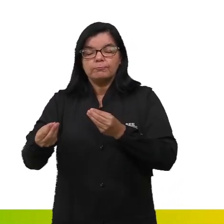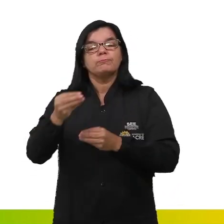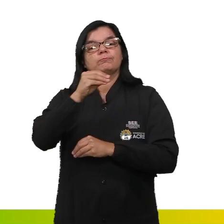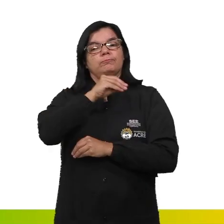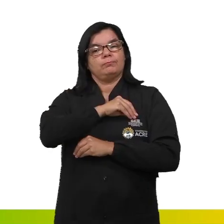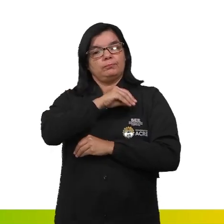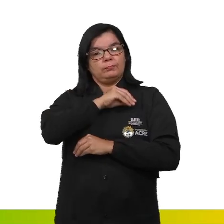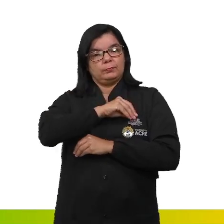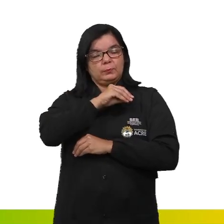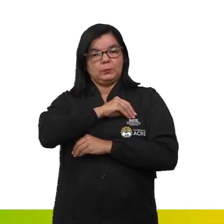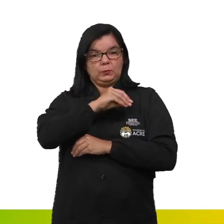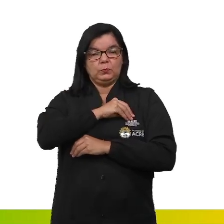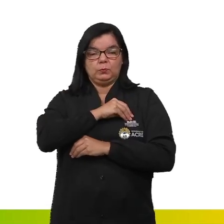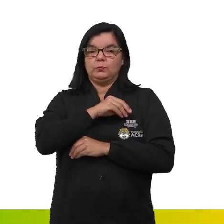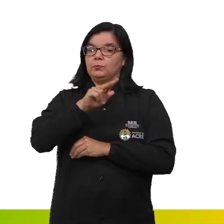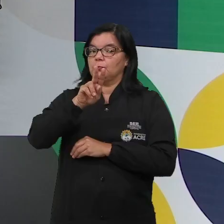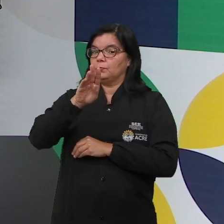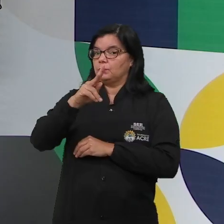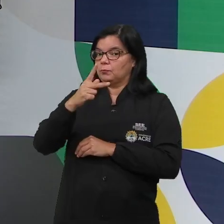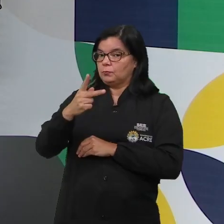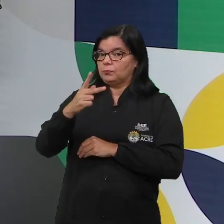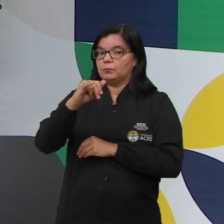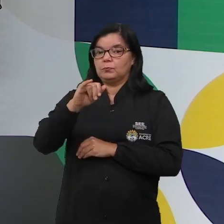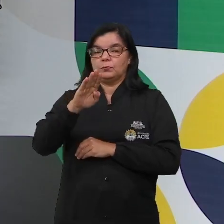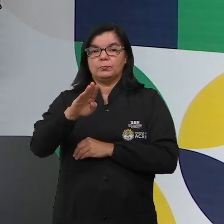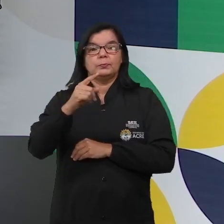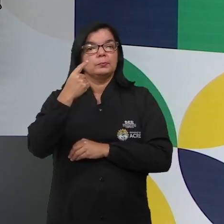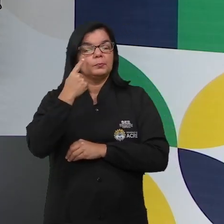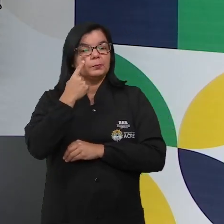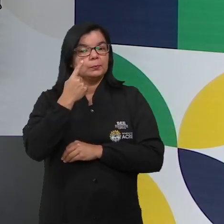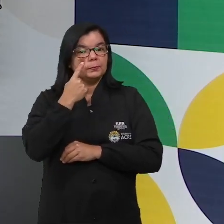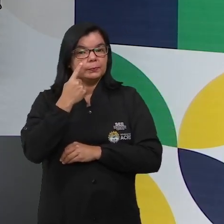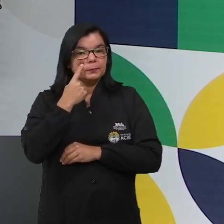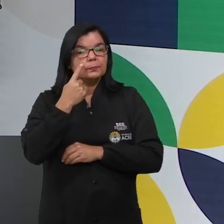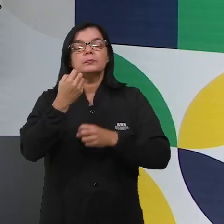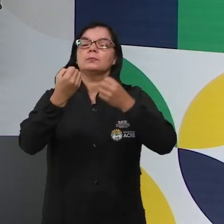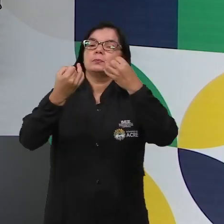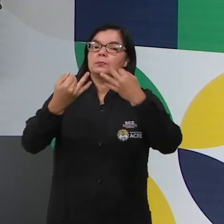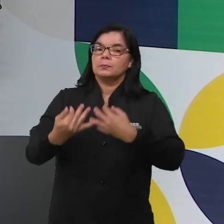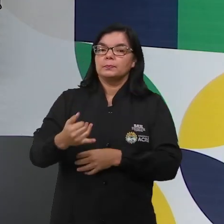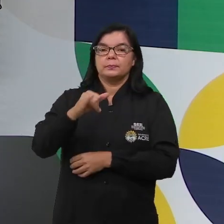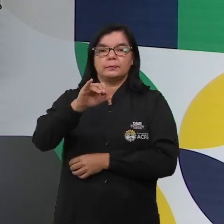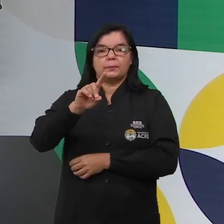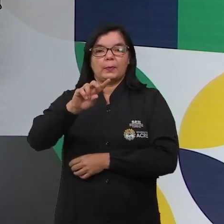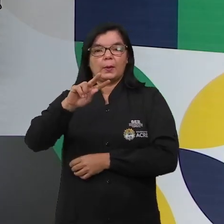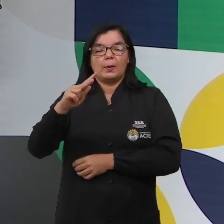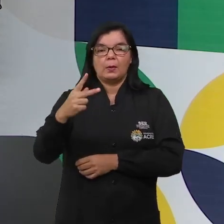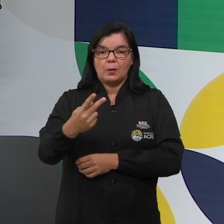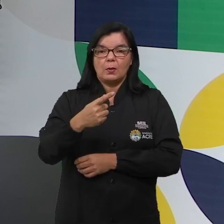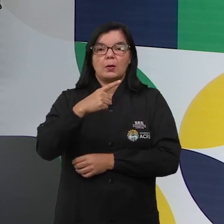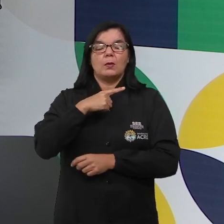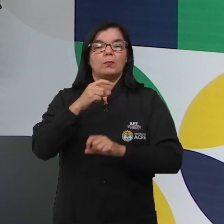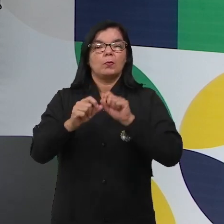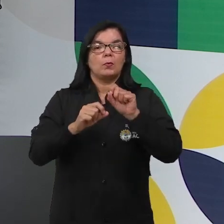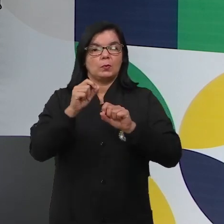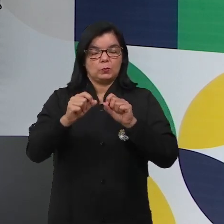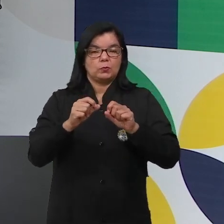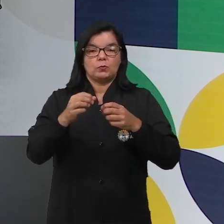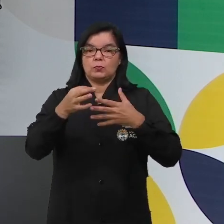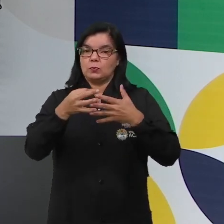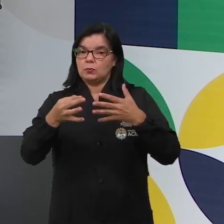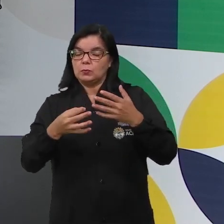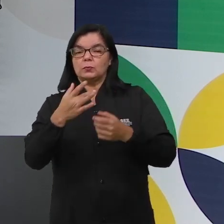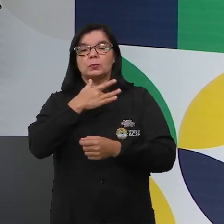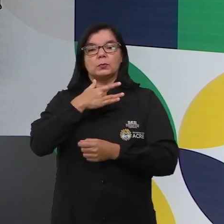em relação ao PIB. Presta só atenção. Enquanto o IDH, ele leva em consideração aí aspectos